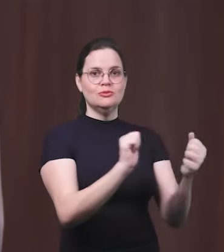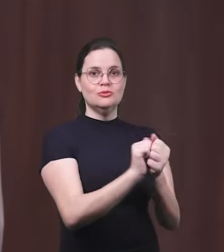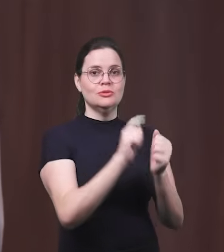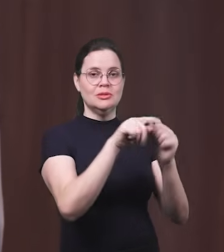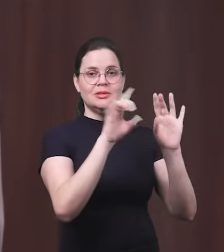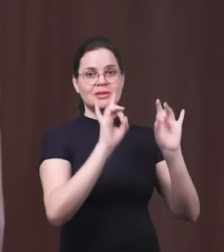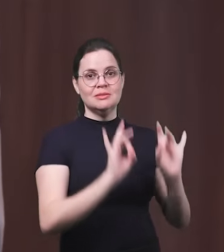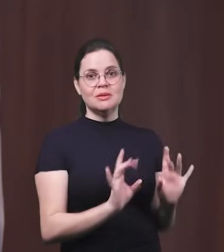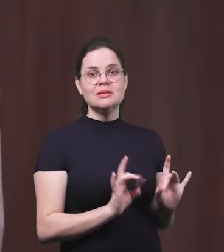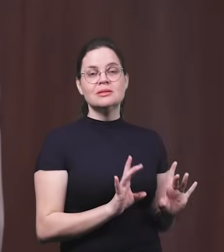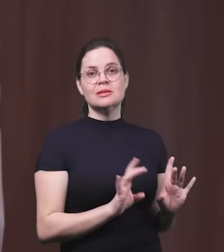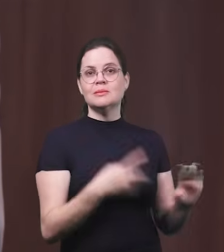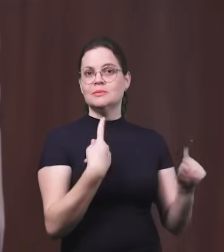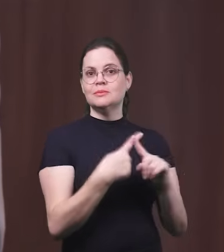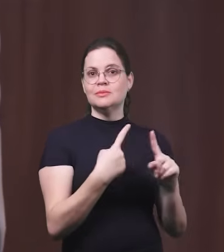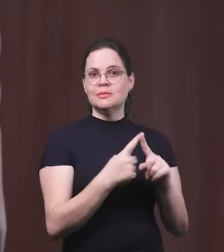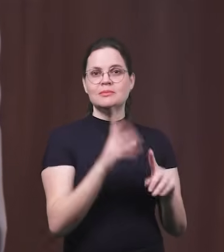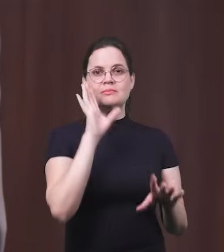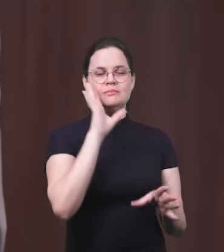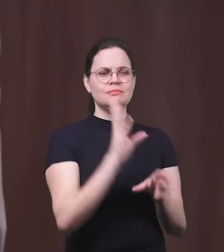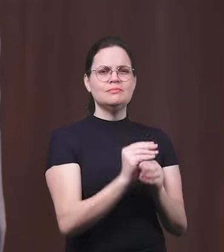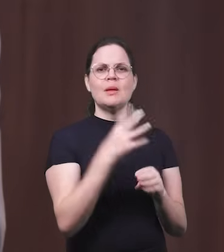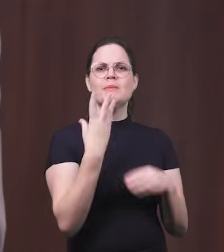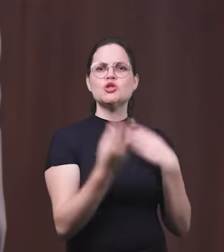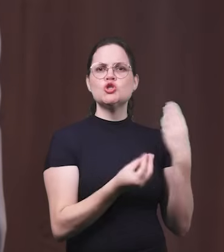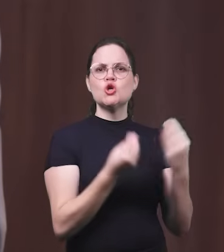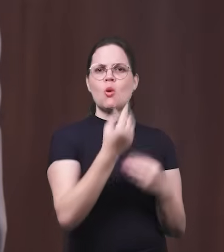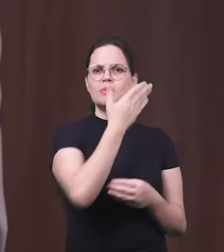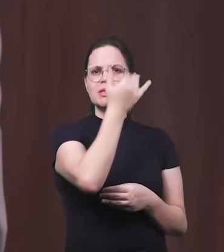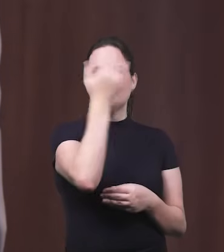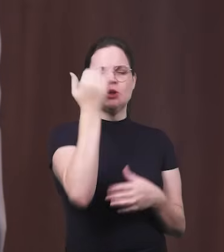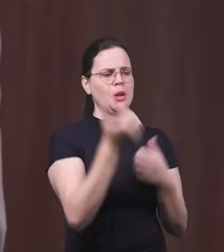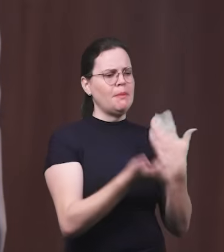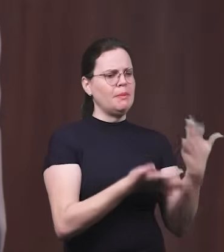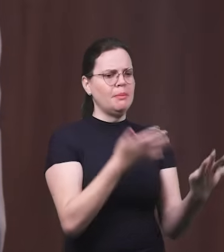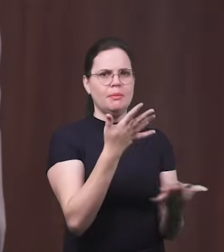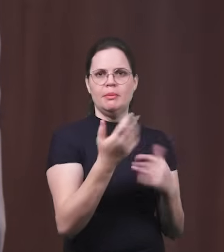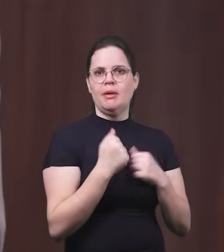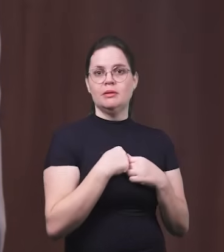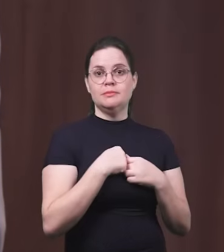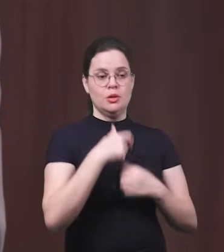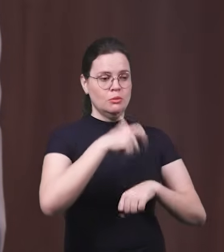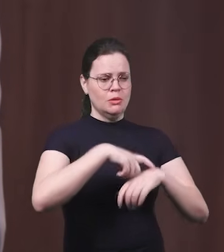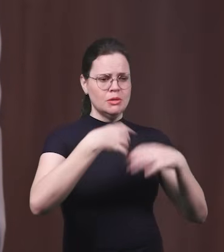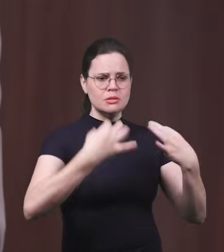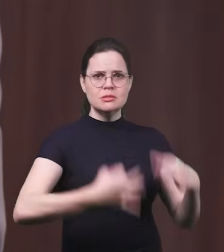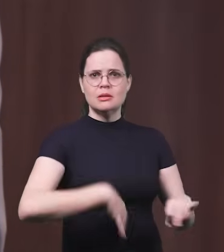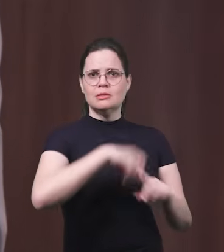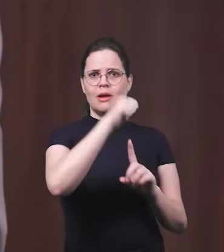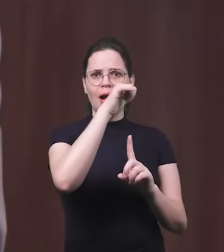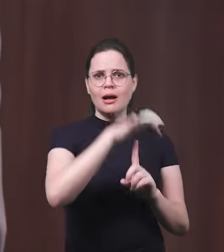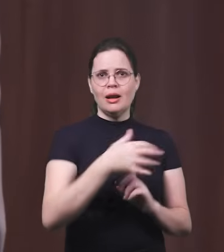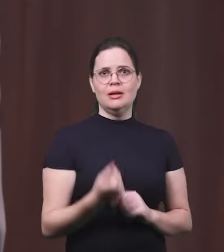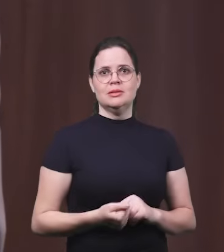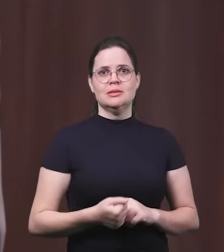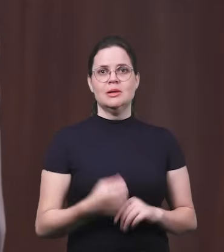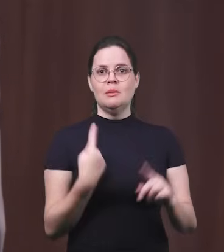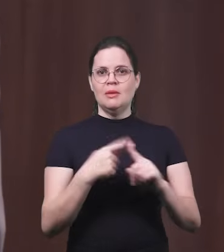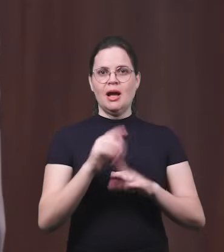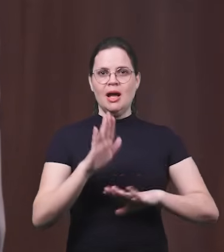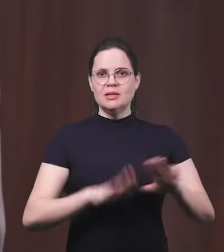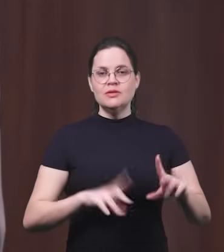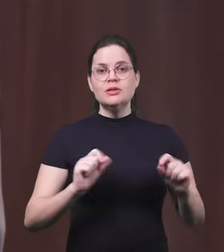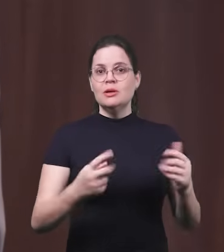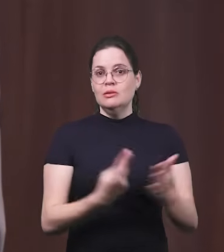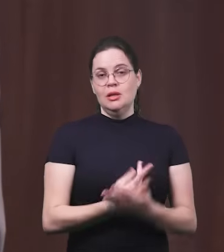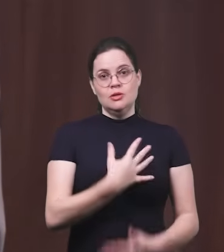especial. É ter essa palavra de sabedoria, essa palavra de graça na hora certa. Né? Porque todo filho tem um momento que ele precisa de uma